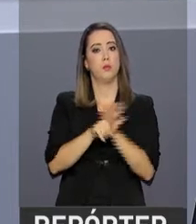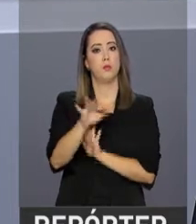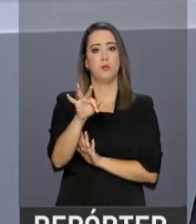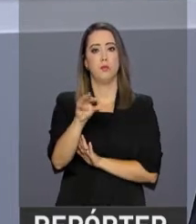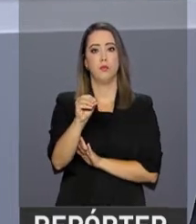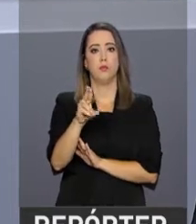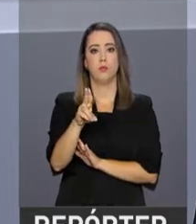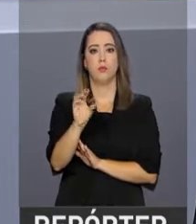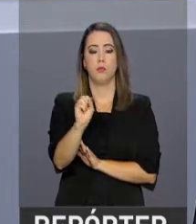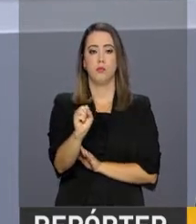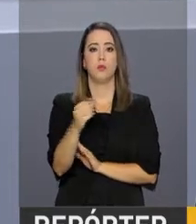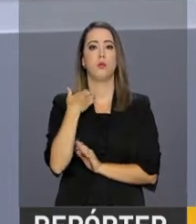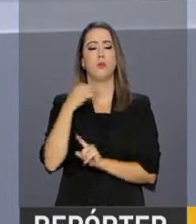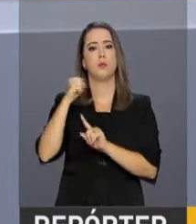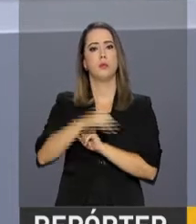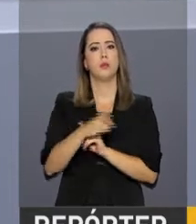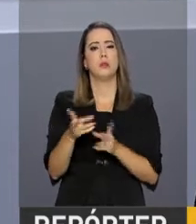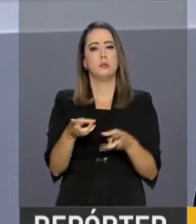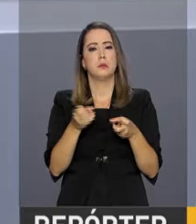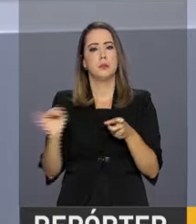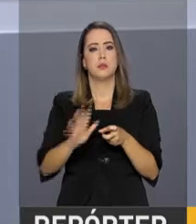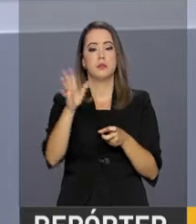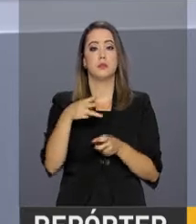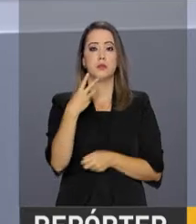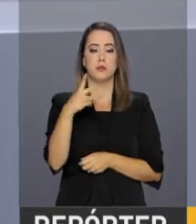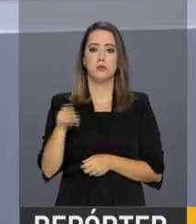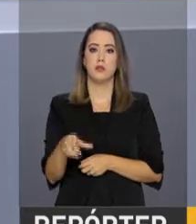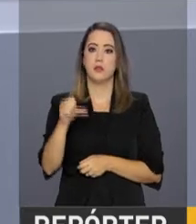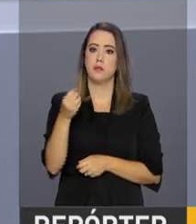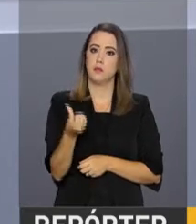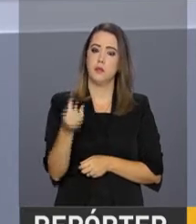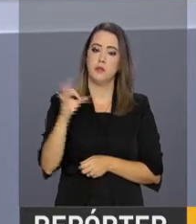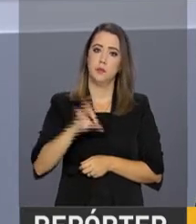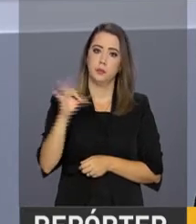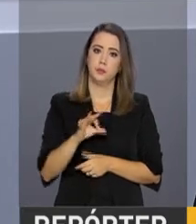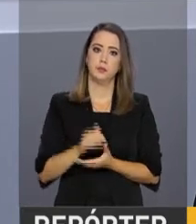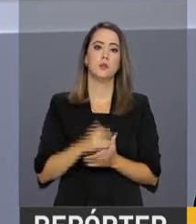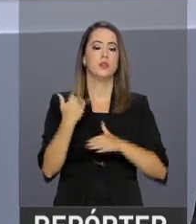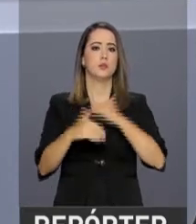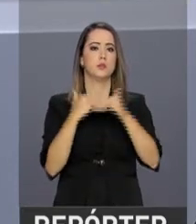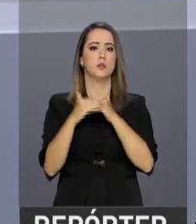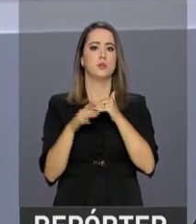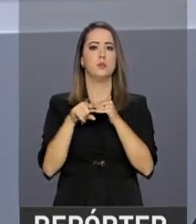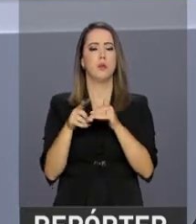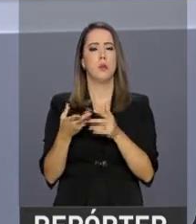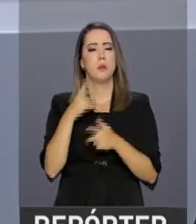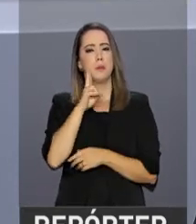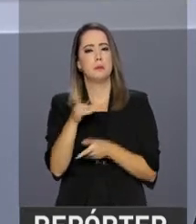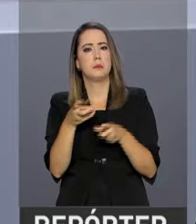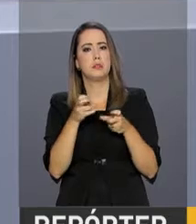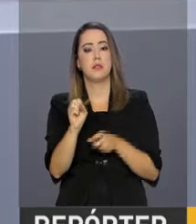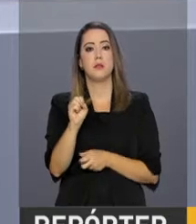banco central a estimativa de inflação permanece em 3,96 por cento as projeções levam em consideração